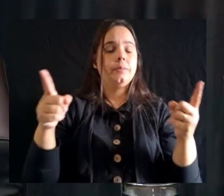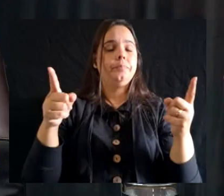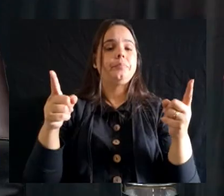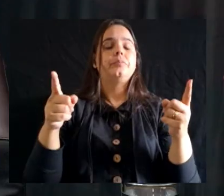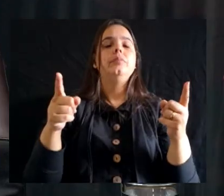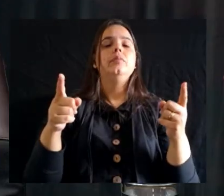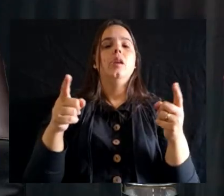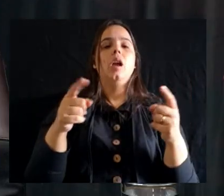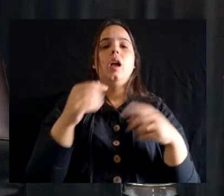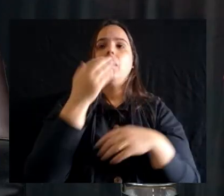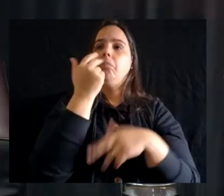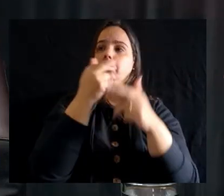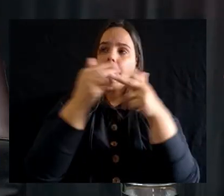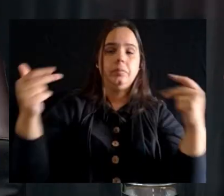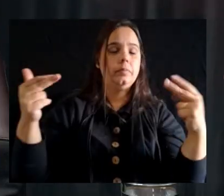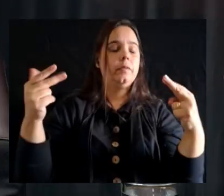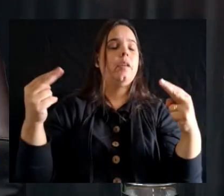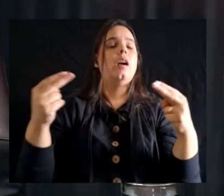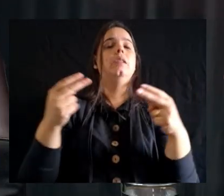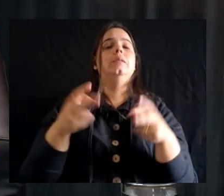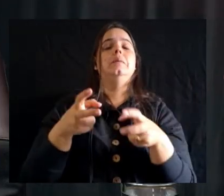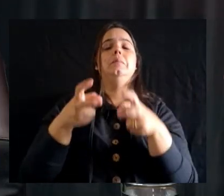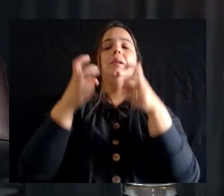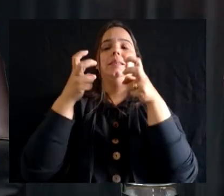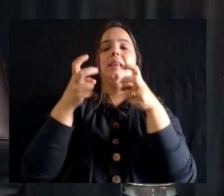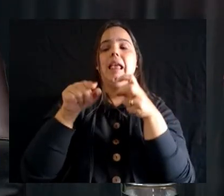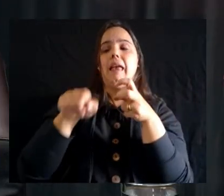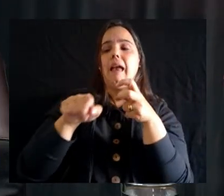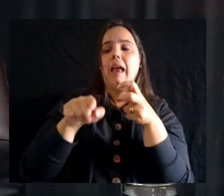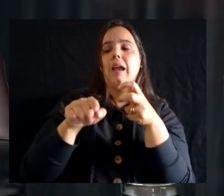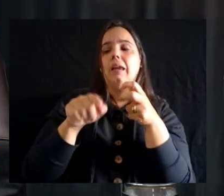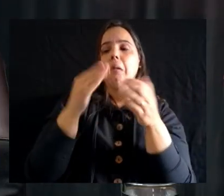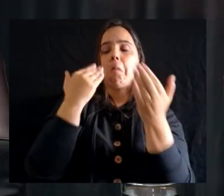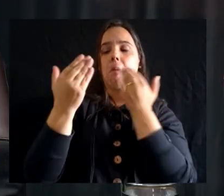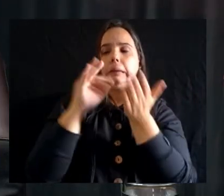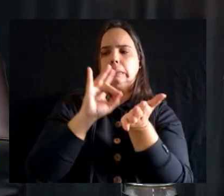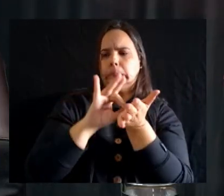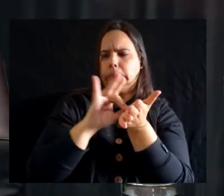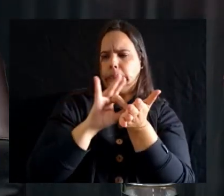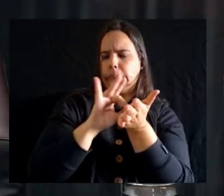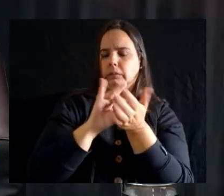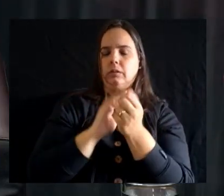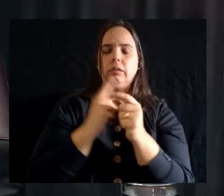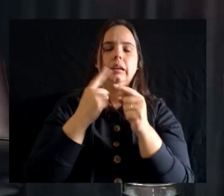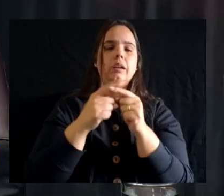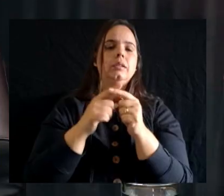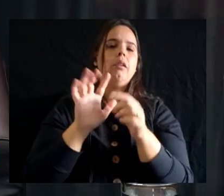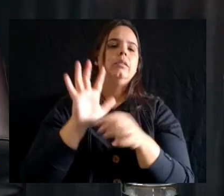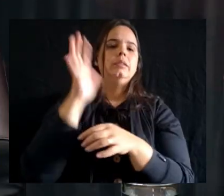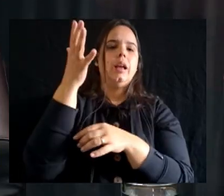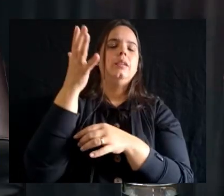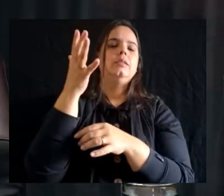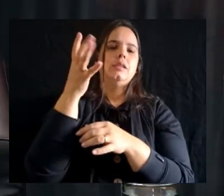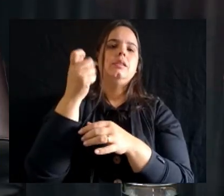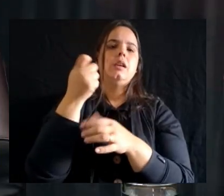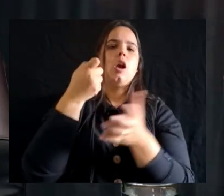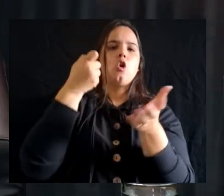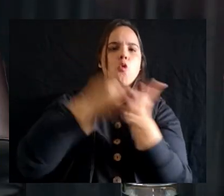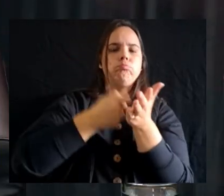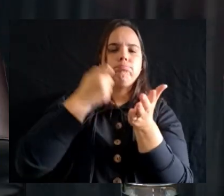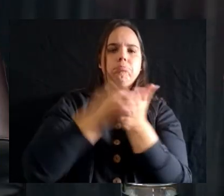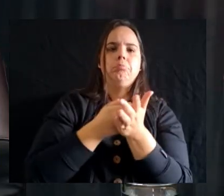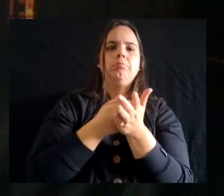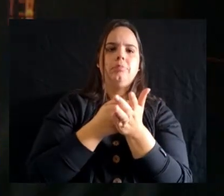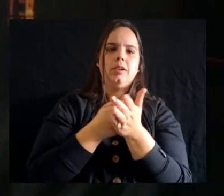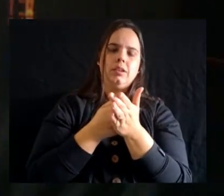do persecutório, do inimigo, né, e aí gera a punição, e gerando punição, tira-se a